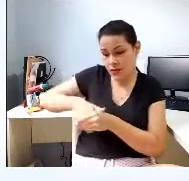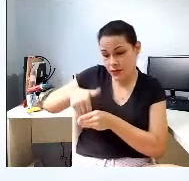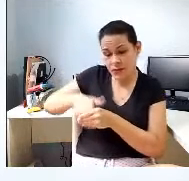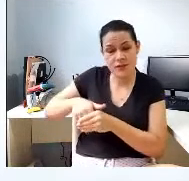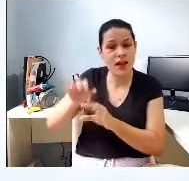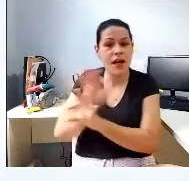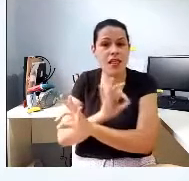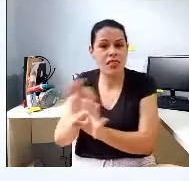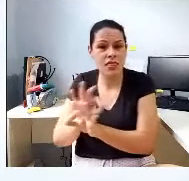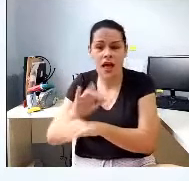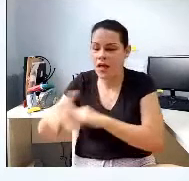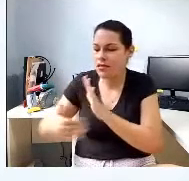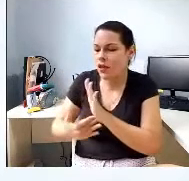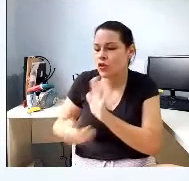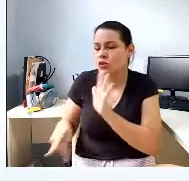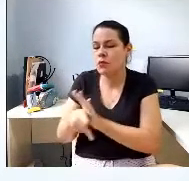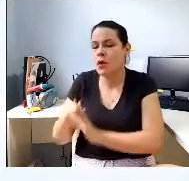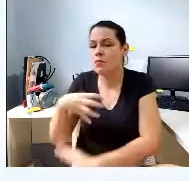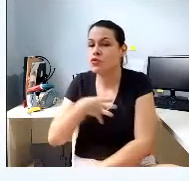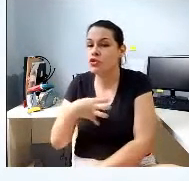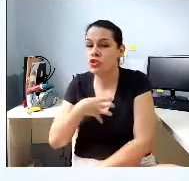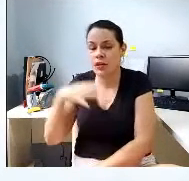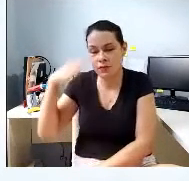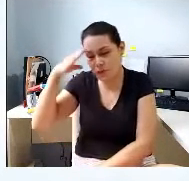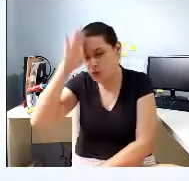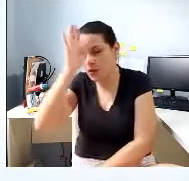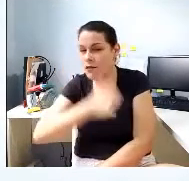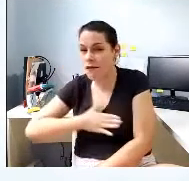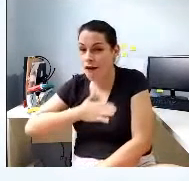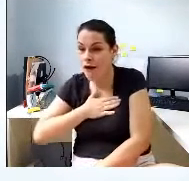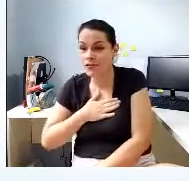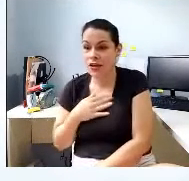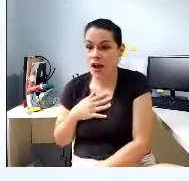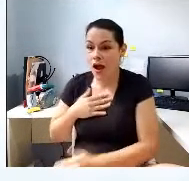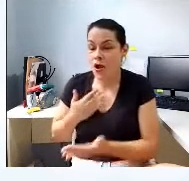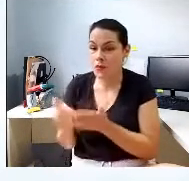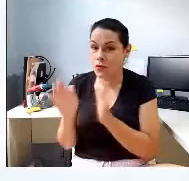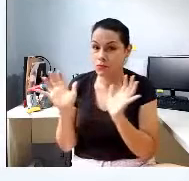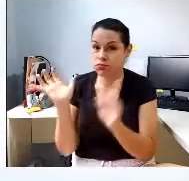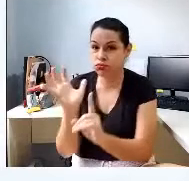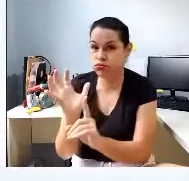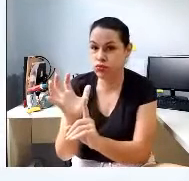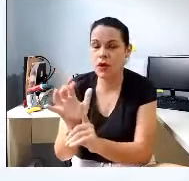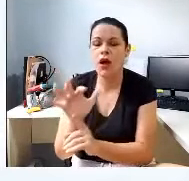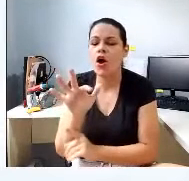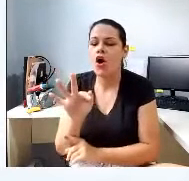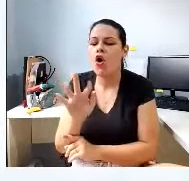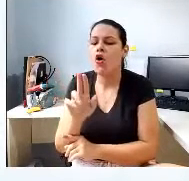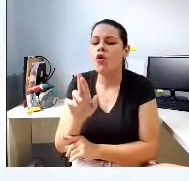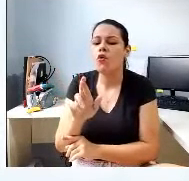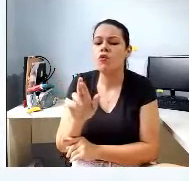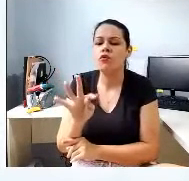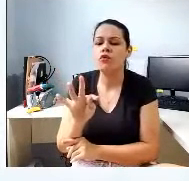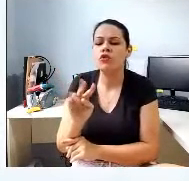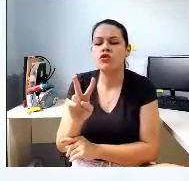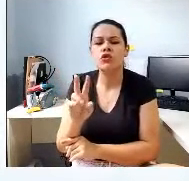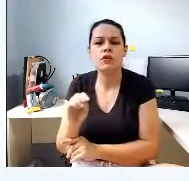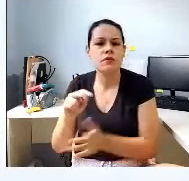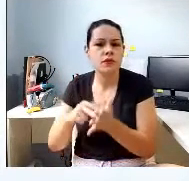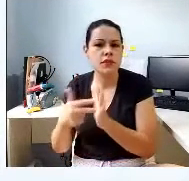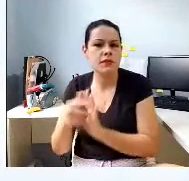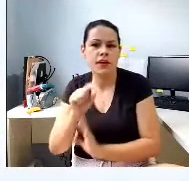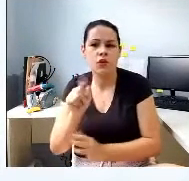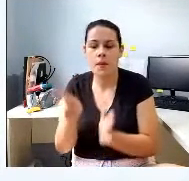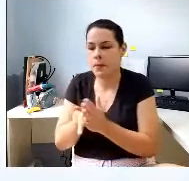bolsonarismo furtivo se manifestou. E nem o bolsonarismo furtivo é aquele bolsonarismo não de